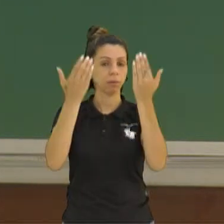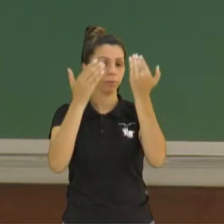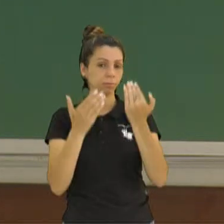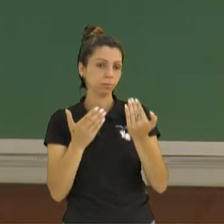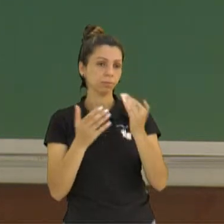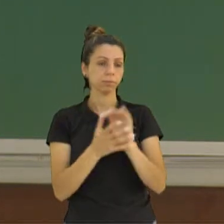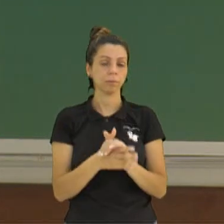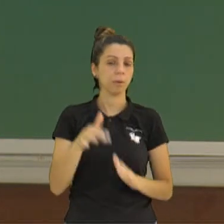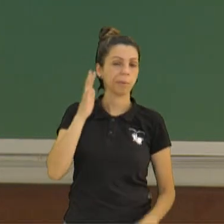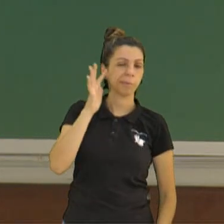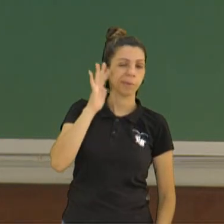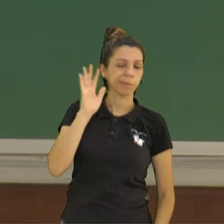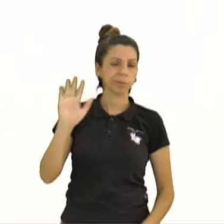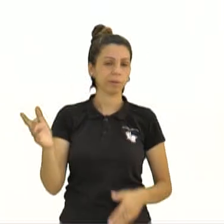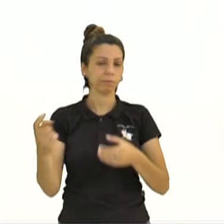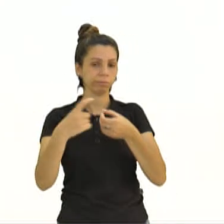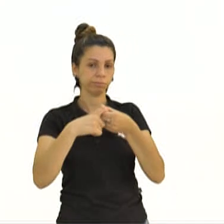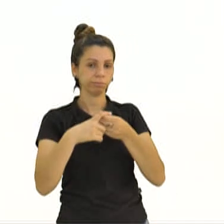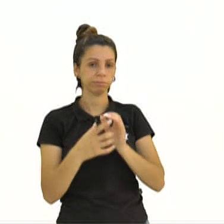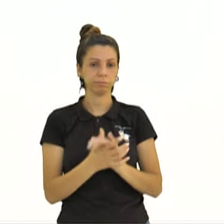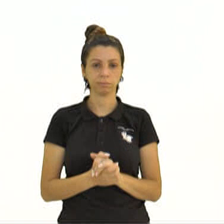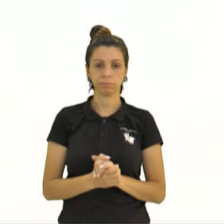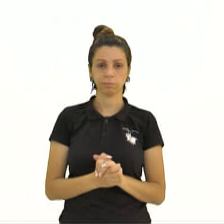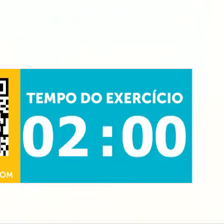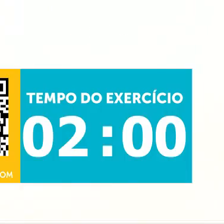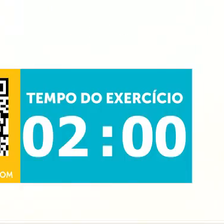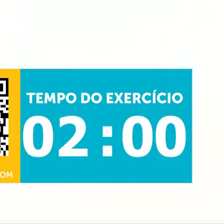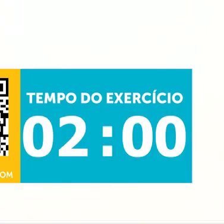Então, pense um pouquinho e a gente já volta.